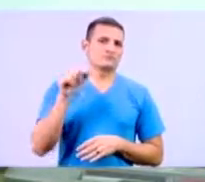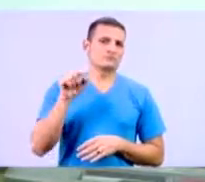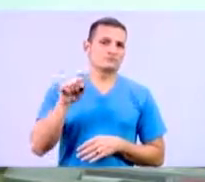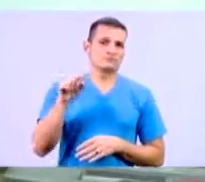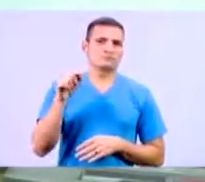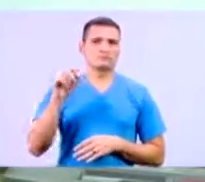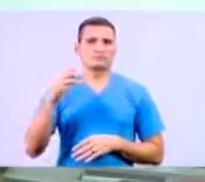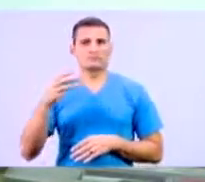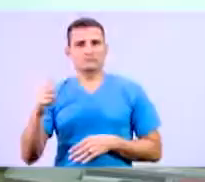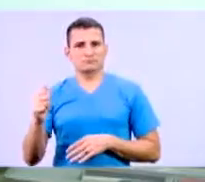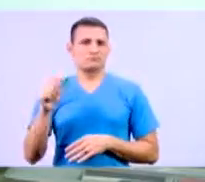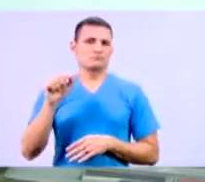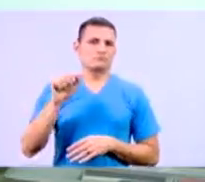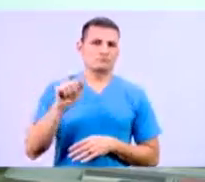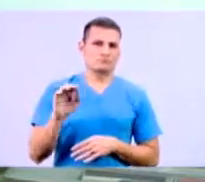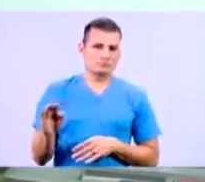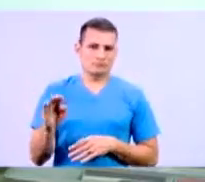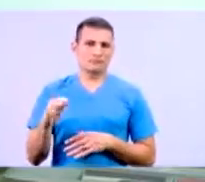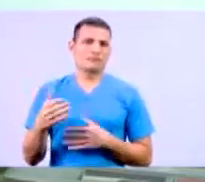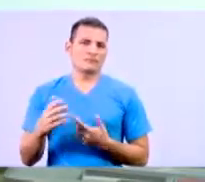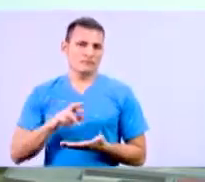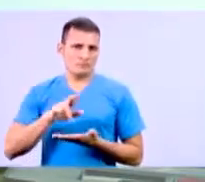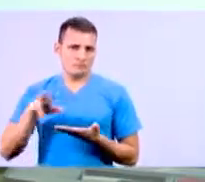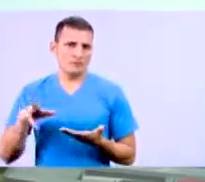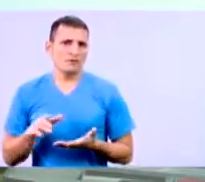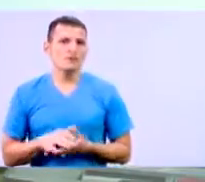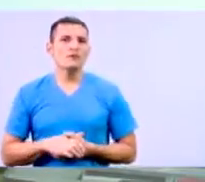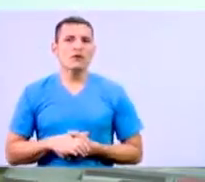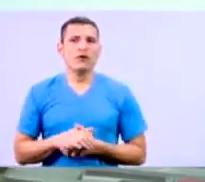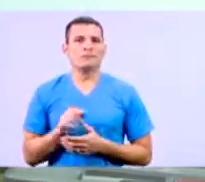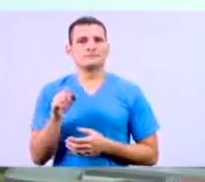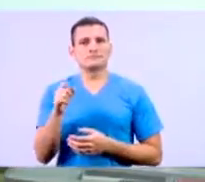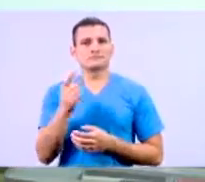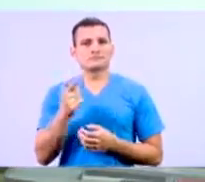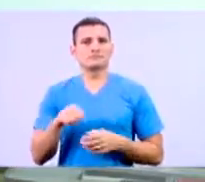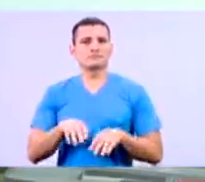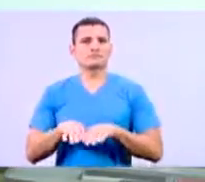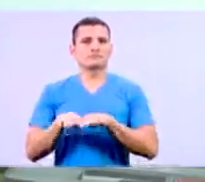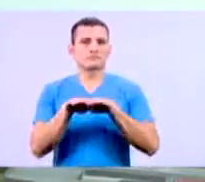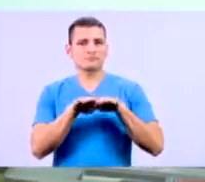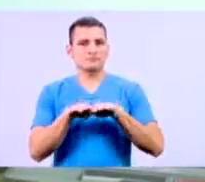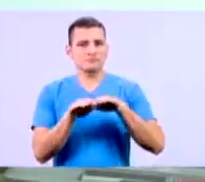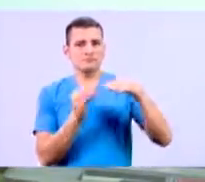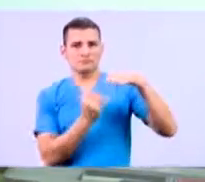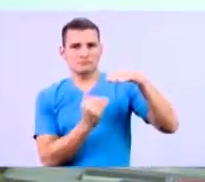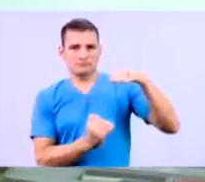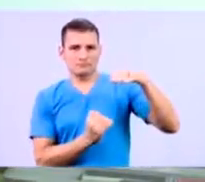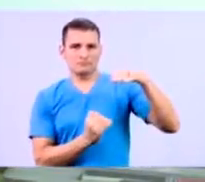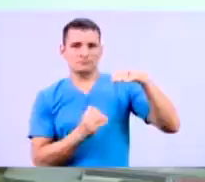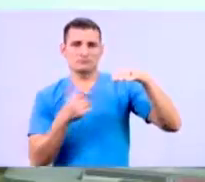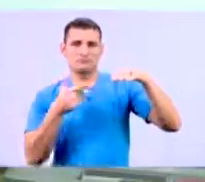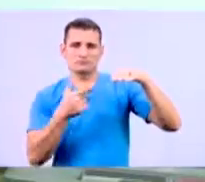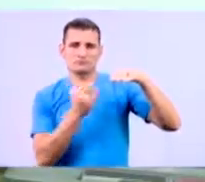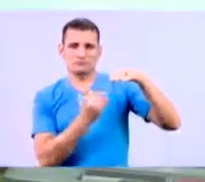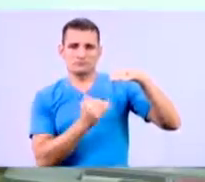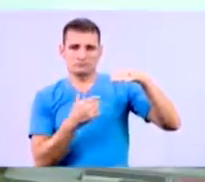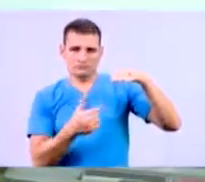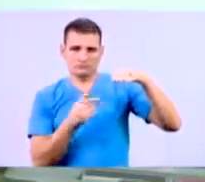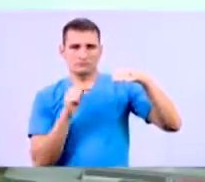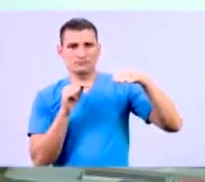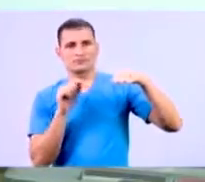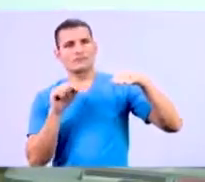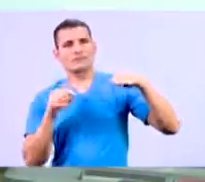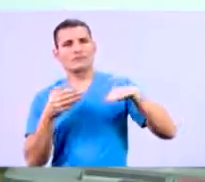802.11.3A, AB e por aí vai, eles são padrões que estão atuando ali na camada 2 do Modelo OSI, que se tratam dos acessos